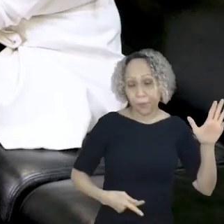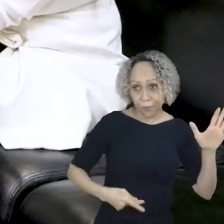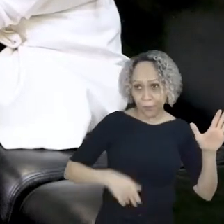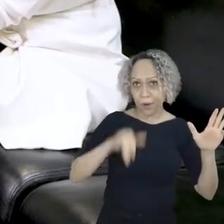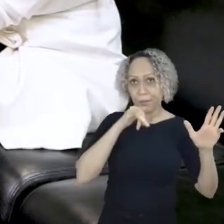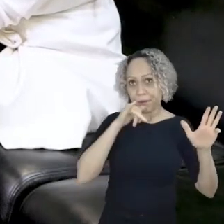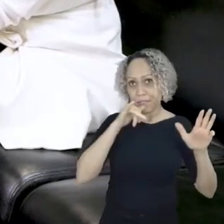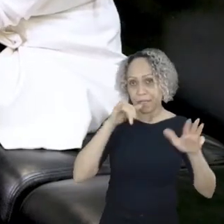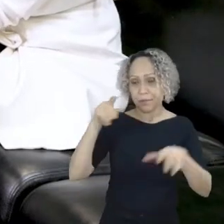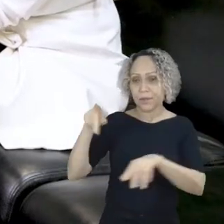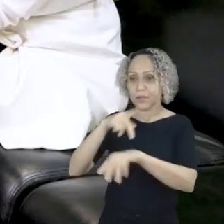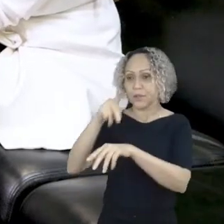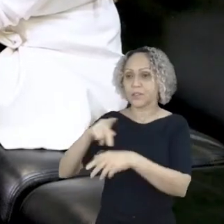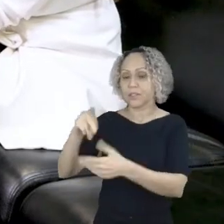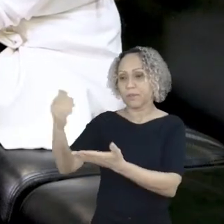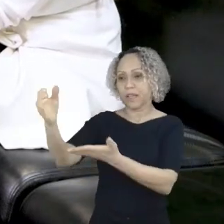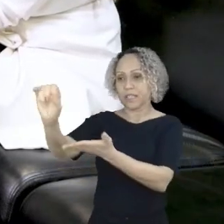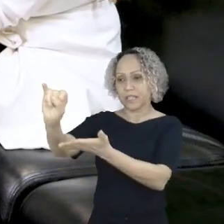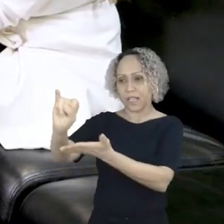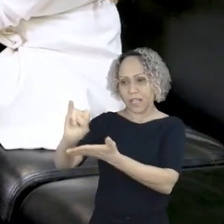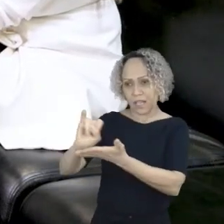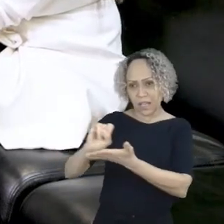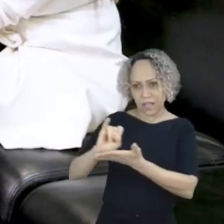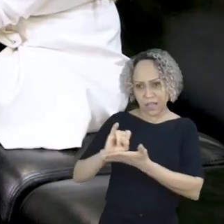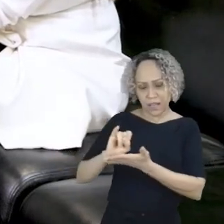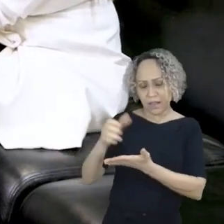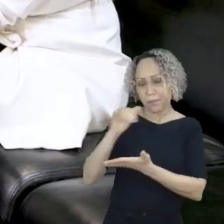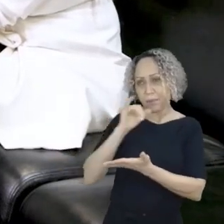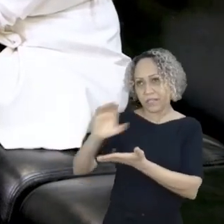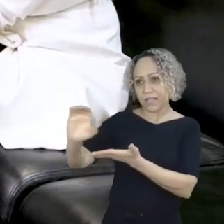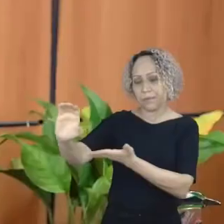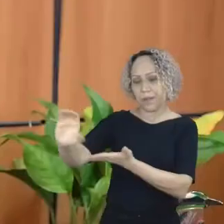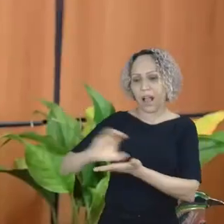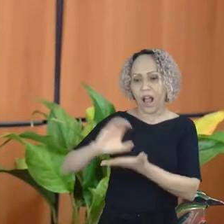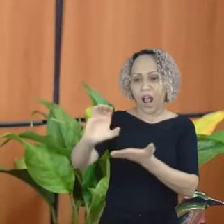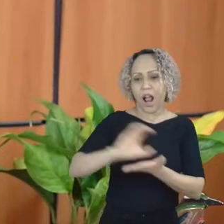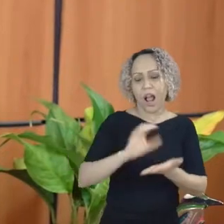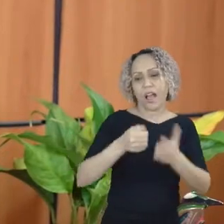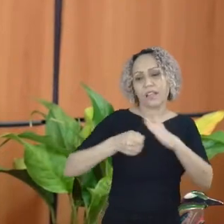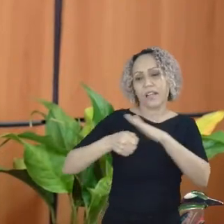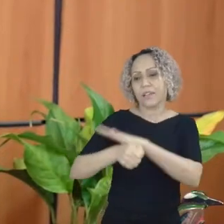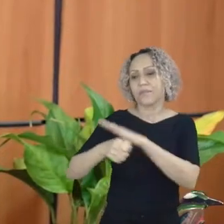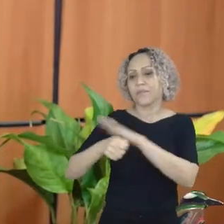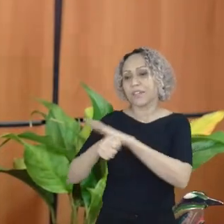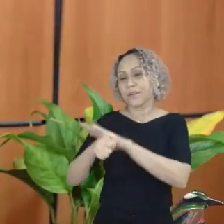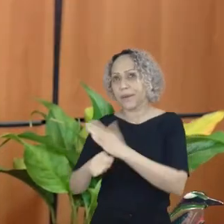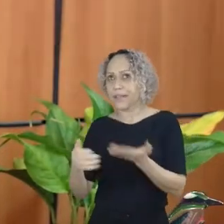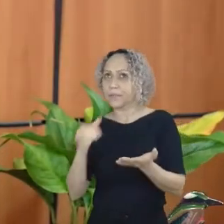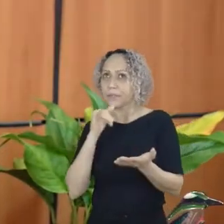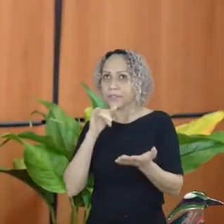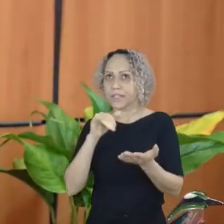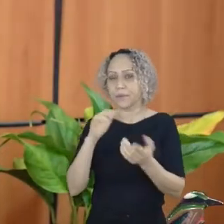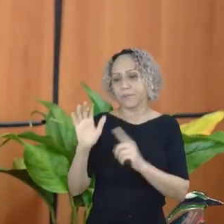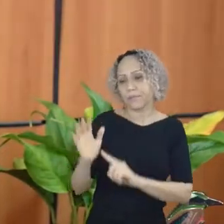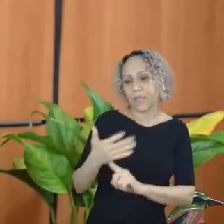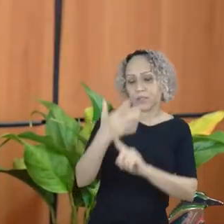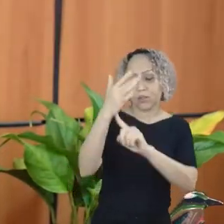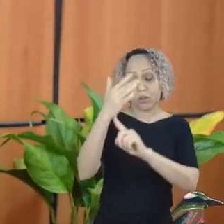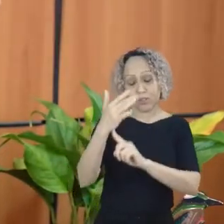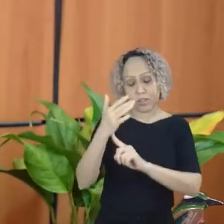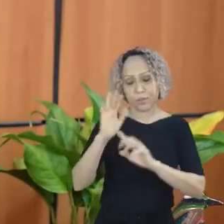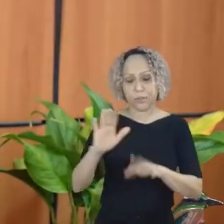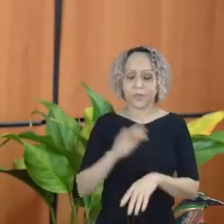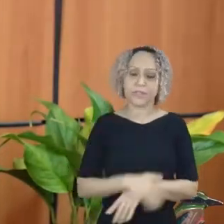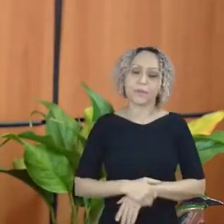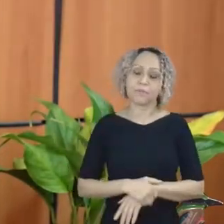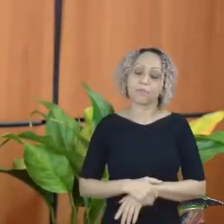e que impacta diretamente na geração de trabalho, renda. Com certeza. Desde quando você abre mercado lá fora para os nossos produtos,